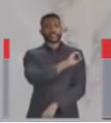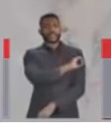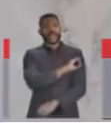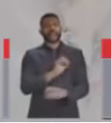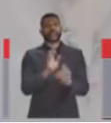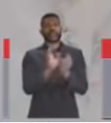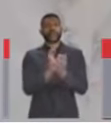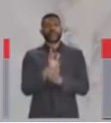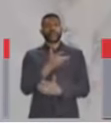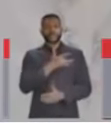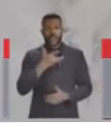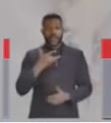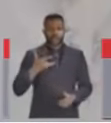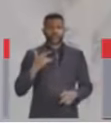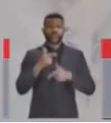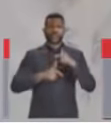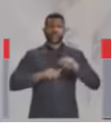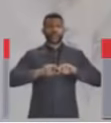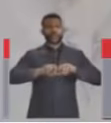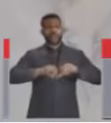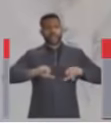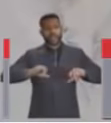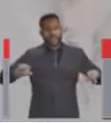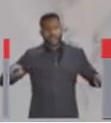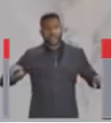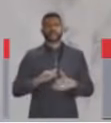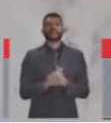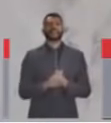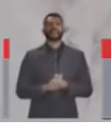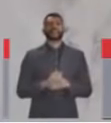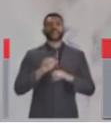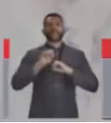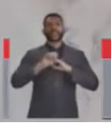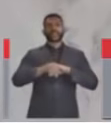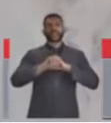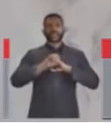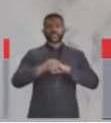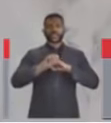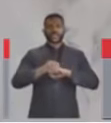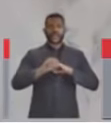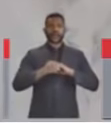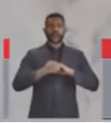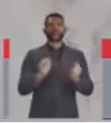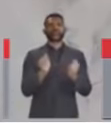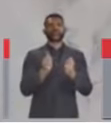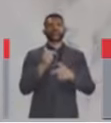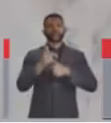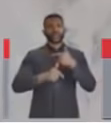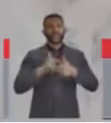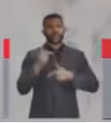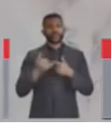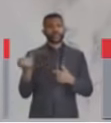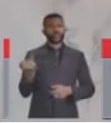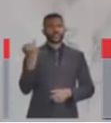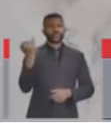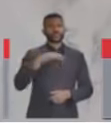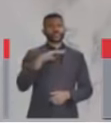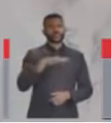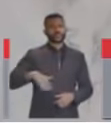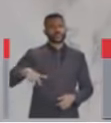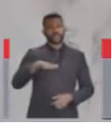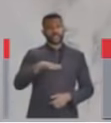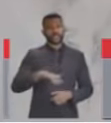equipamentos saúde e demais serviços não podemos permitir que a educação e o conjunto dos serviços essenciais do município